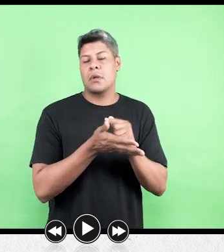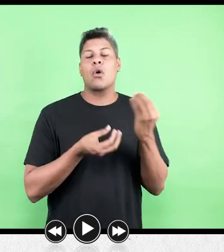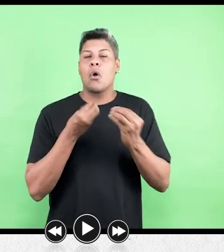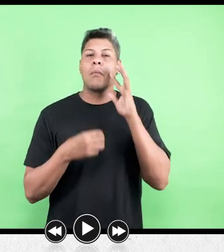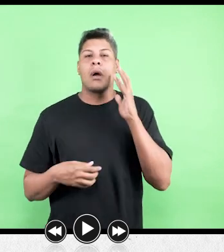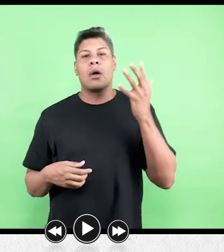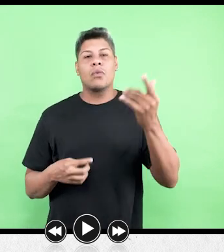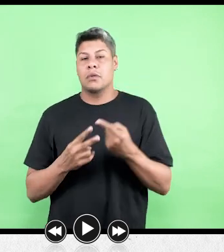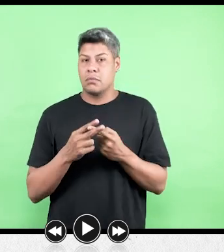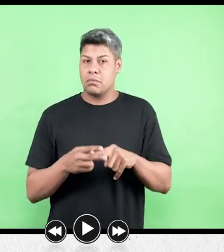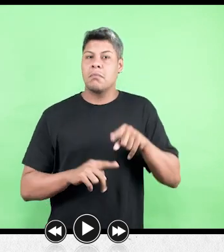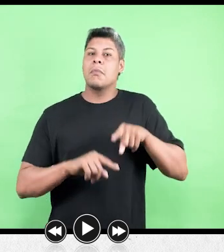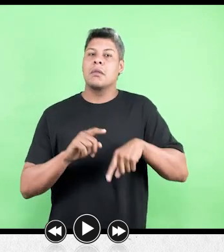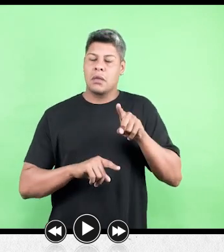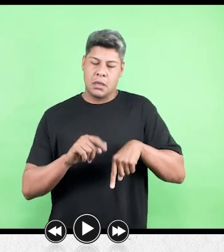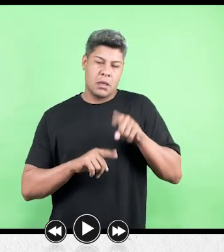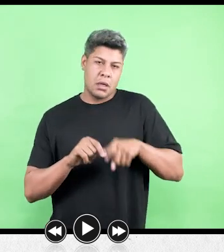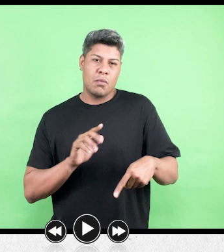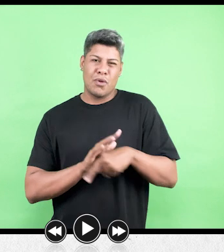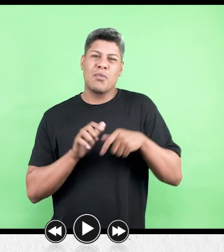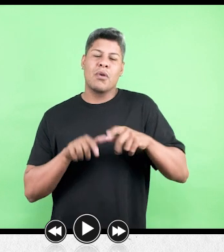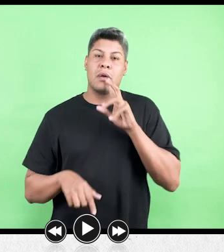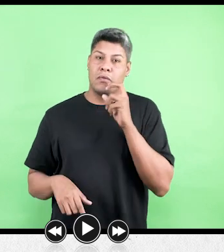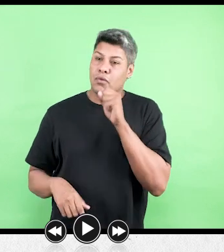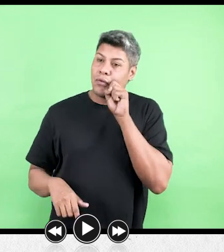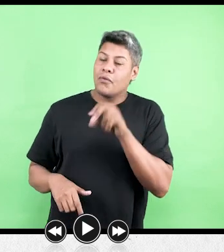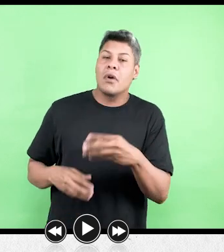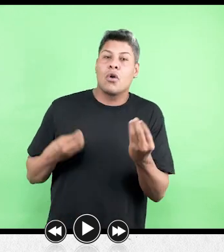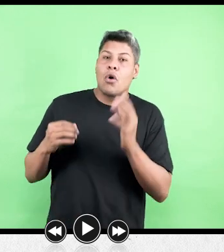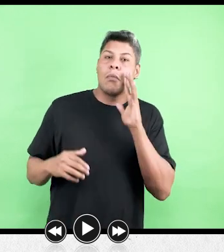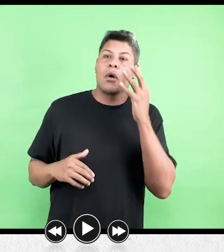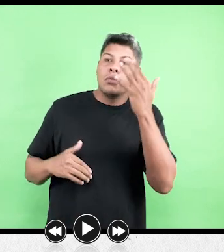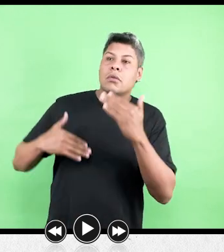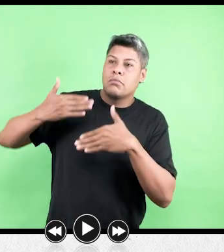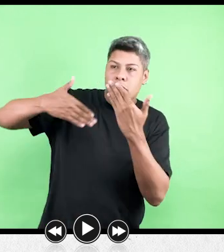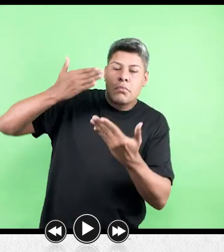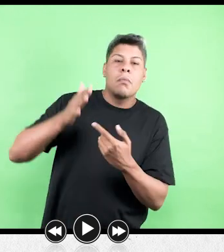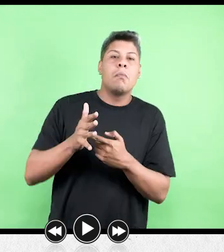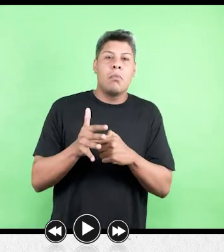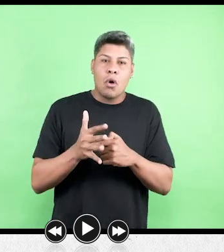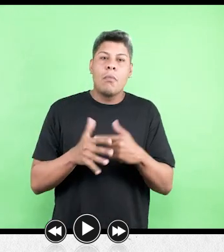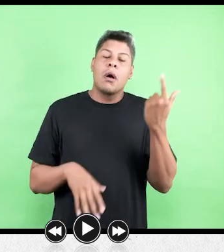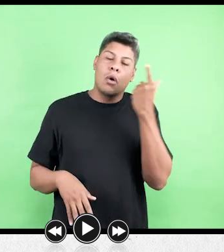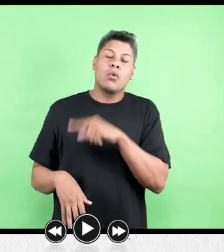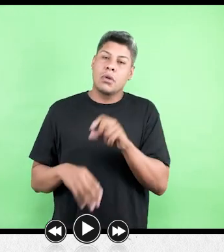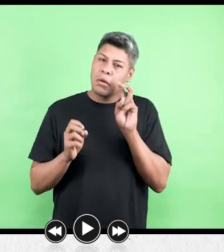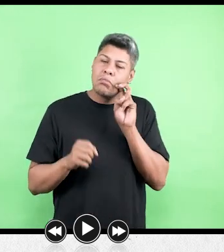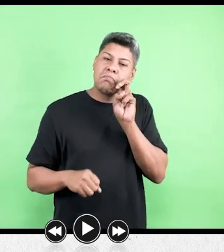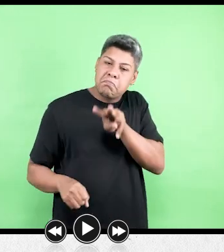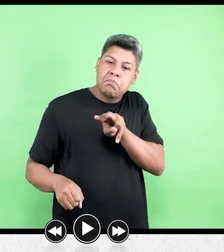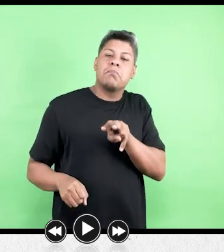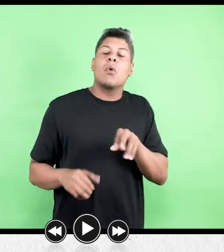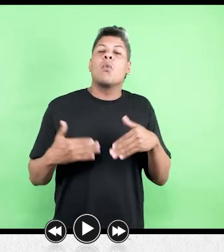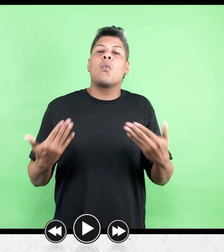manutenção desses equipamentos, do quadro de força, verificação do funcionamento dos sinalizadores das bombas, para a gente conseguir identificar visualmente, né,